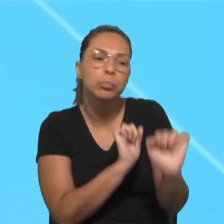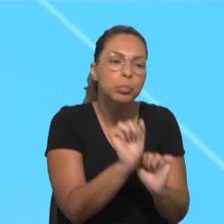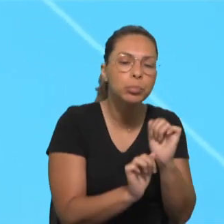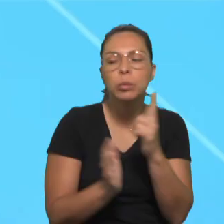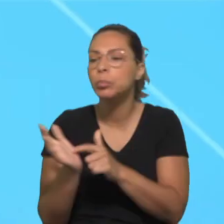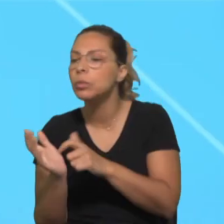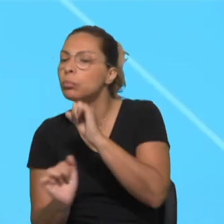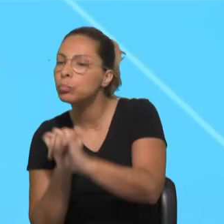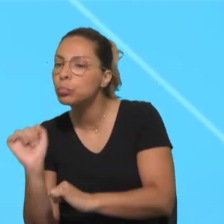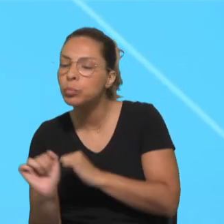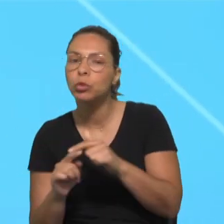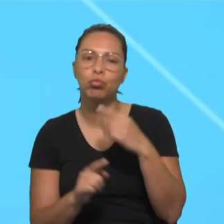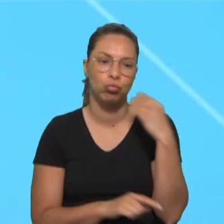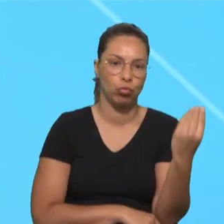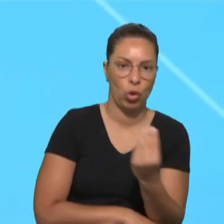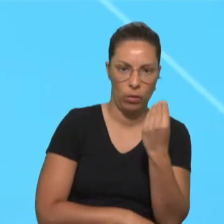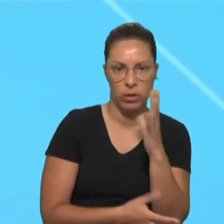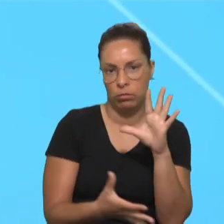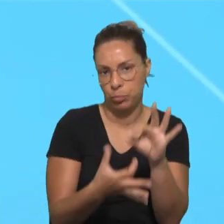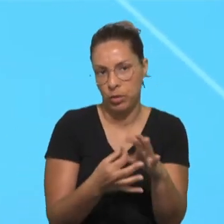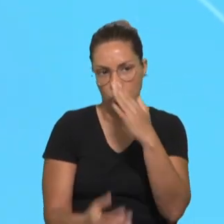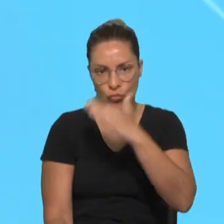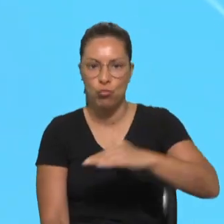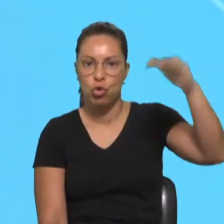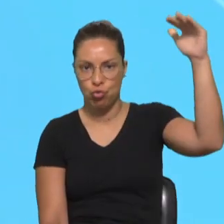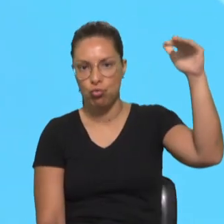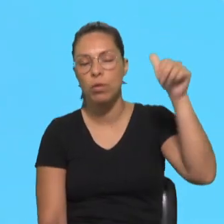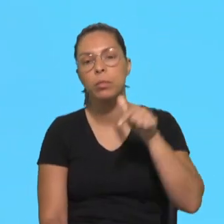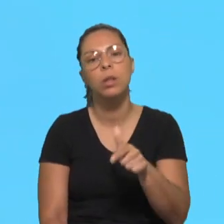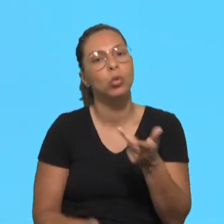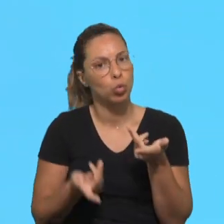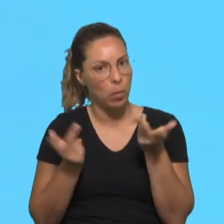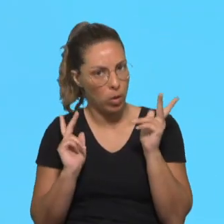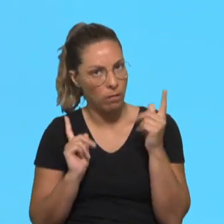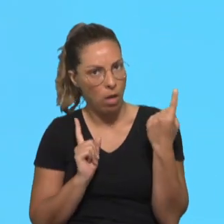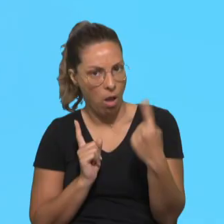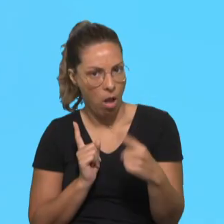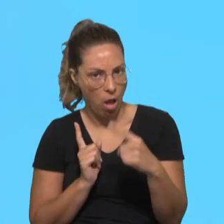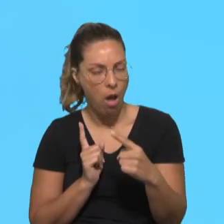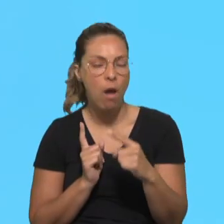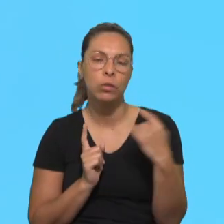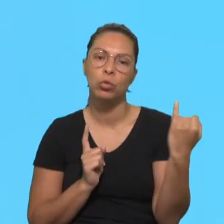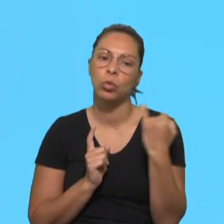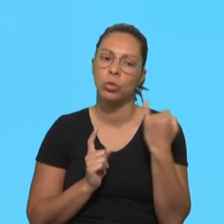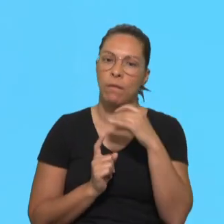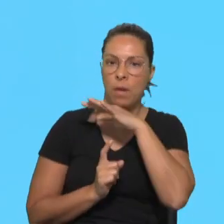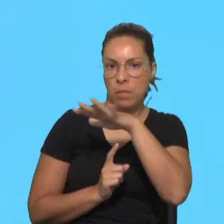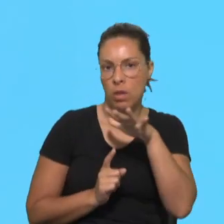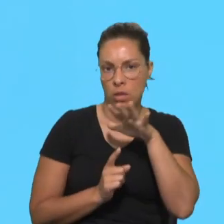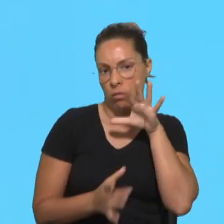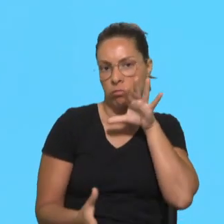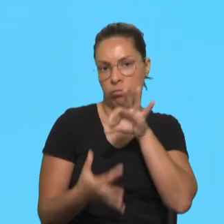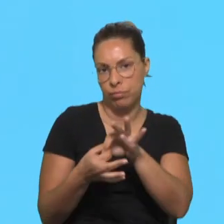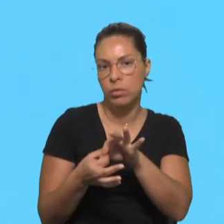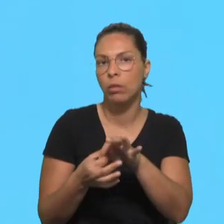de jovens até aos mais velhos. Percebe-se aqui uma grande disponibilidade do Instituto Secular das Cooperadoras da Família para